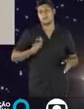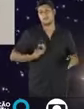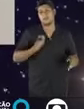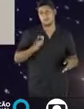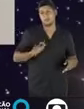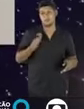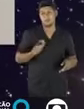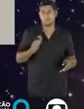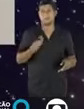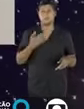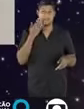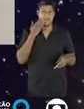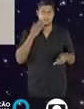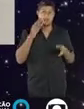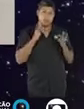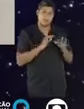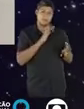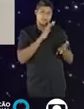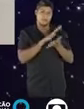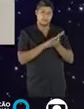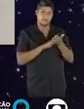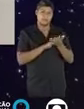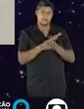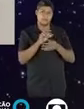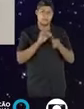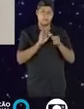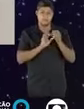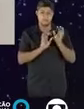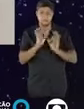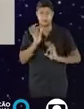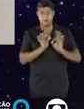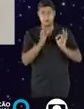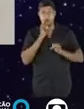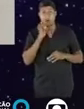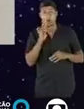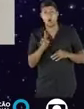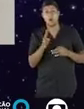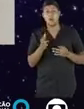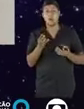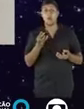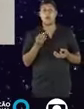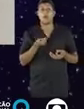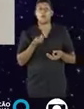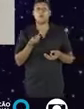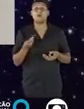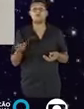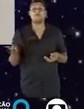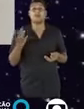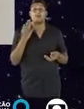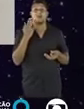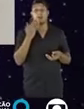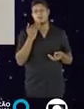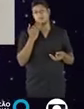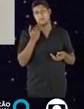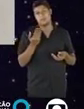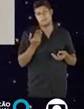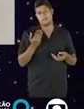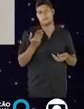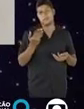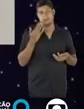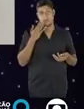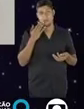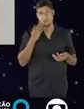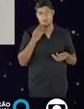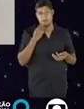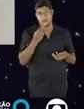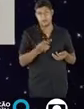essas partes não convencionais. E quando for fazer seu preparo, olhar o volume de alimentos, né? Como a Bela mesmo